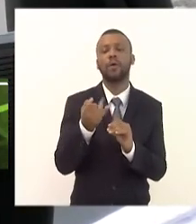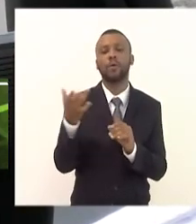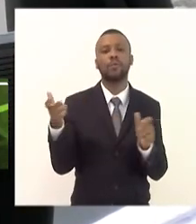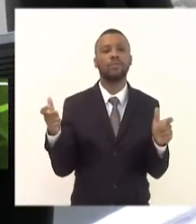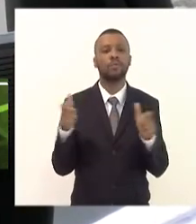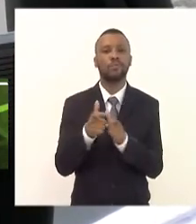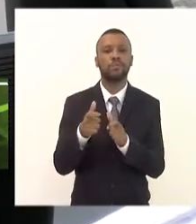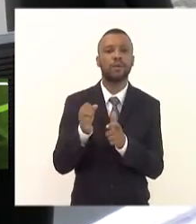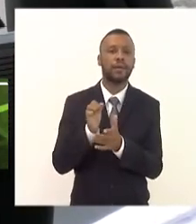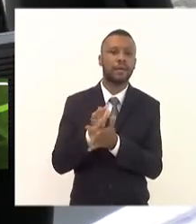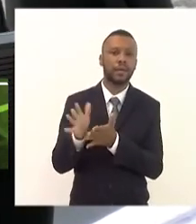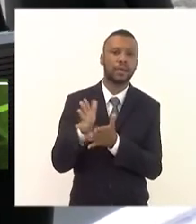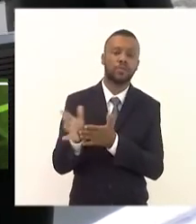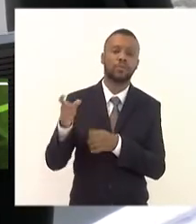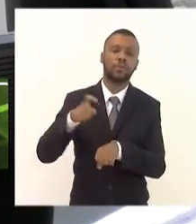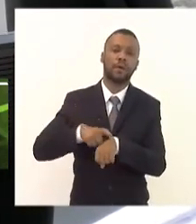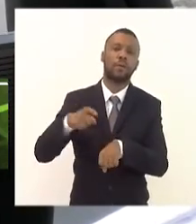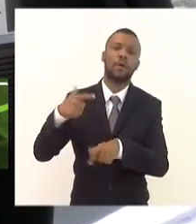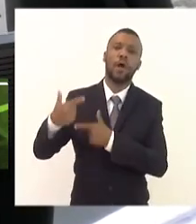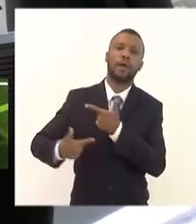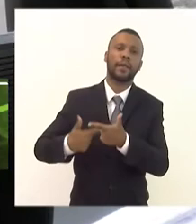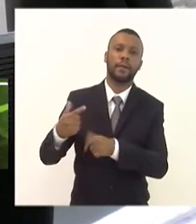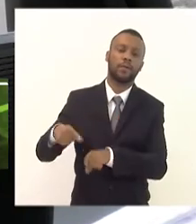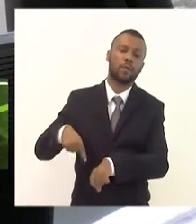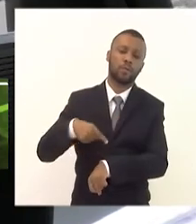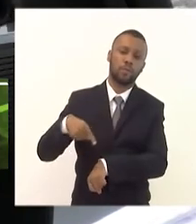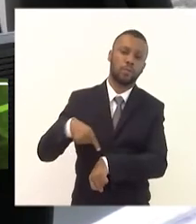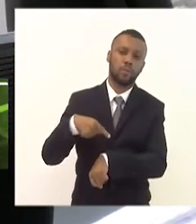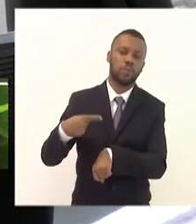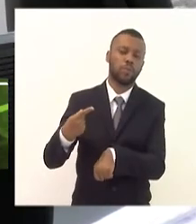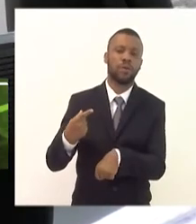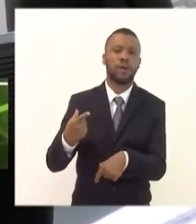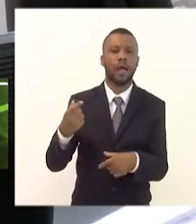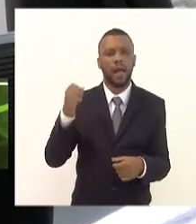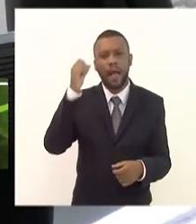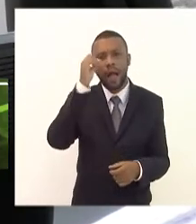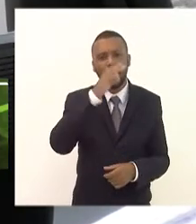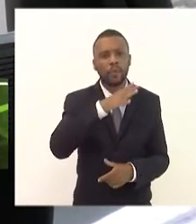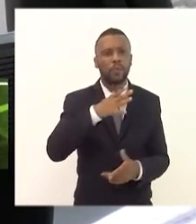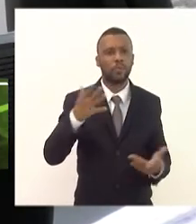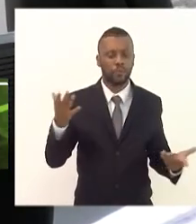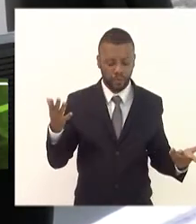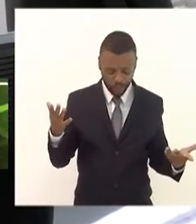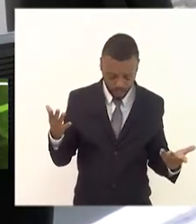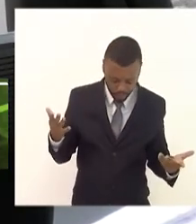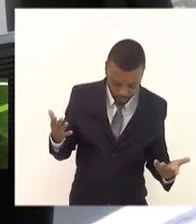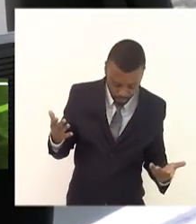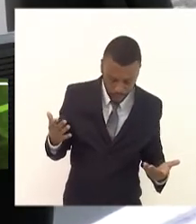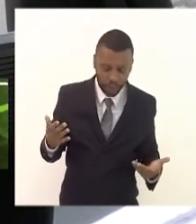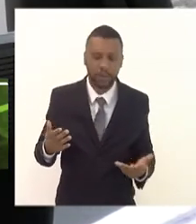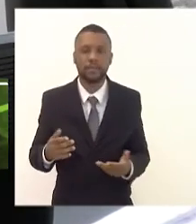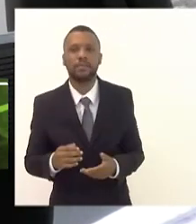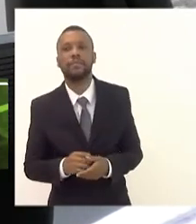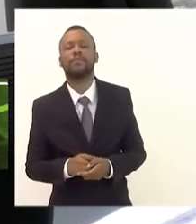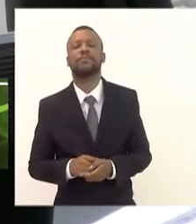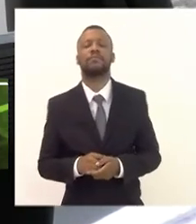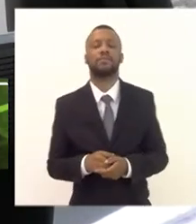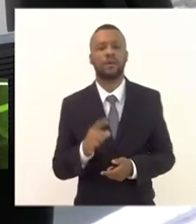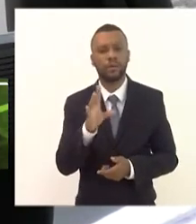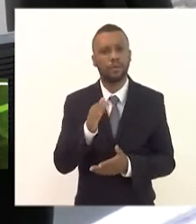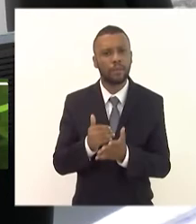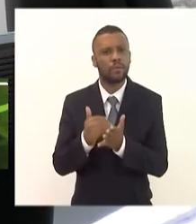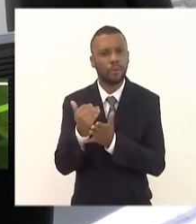e gastou um tempo de hora trabalhar de hora de máquina. É absurdo. Então, essas coisas, é só como recomendação, é bom ter